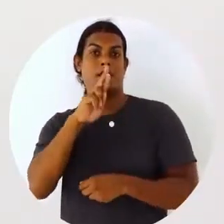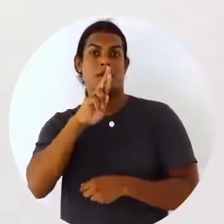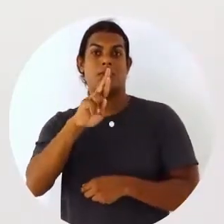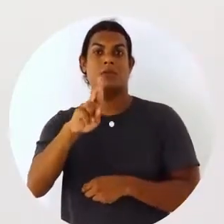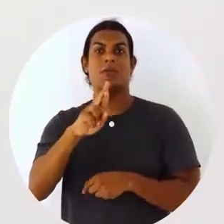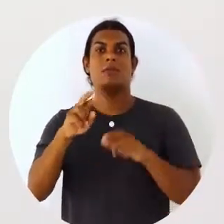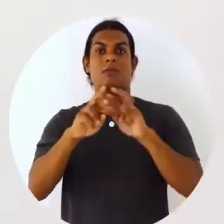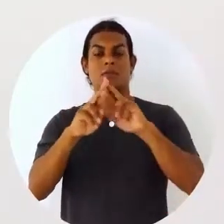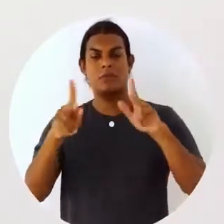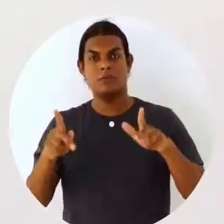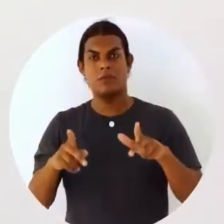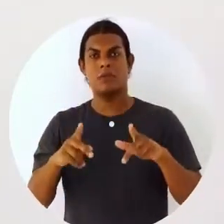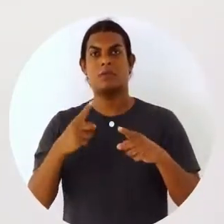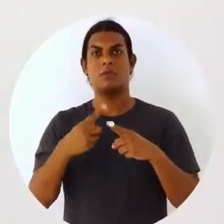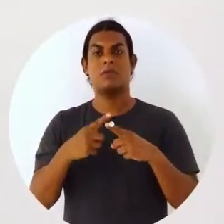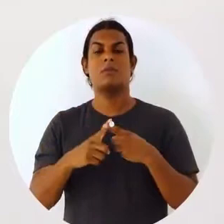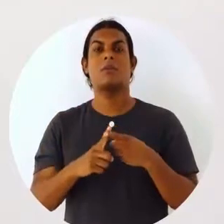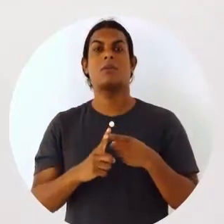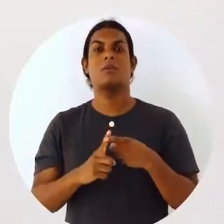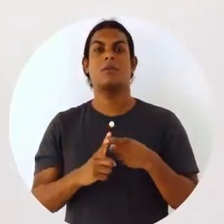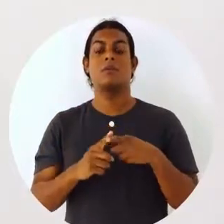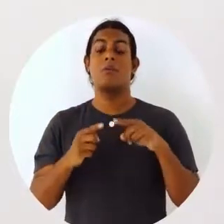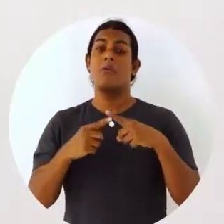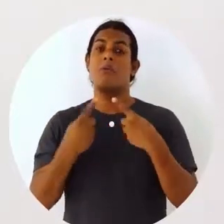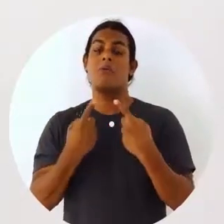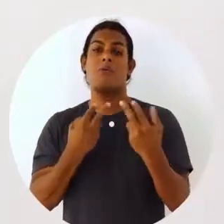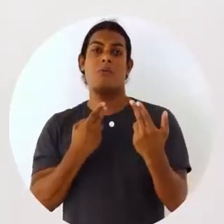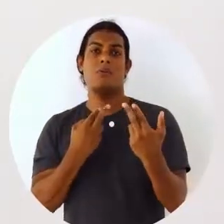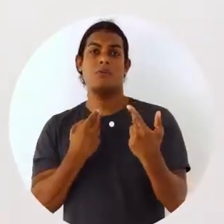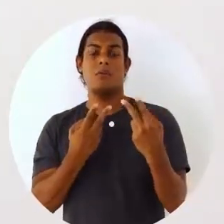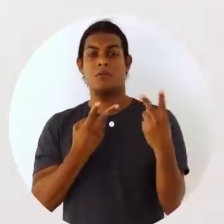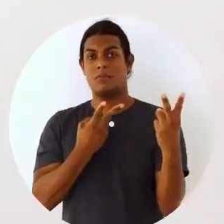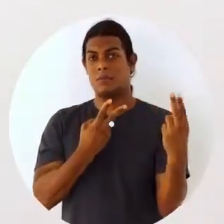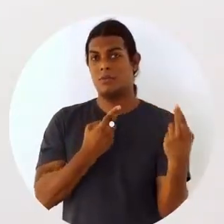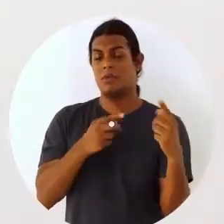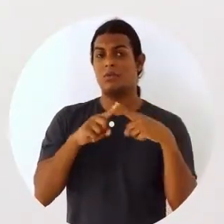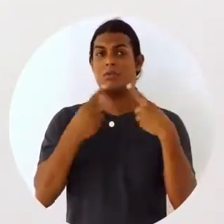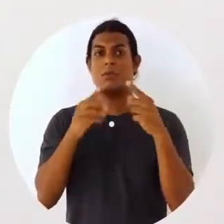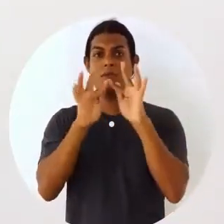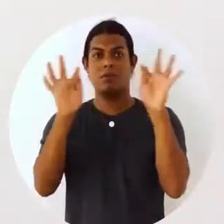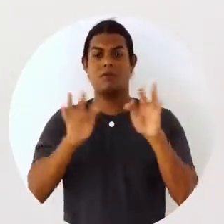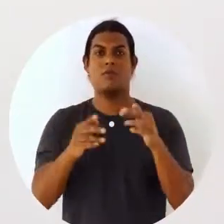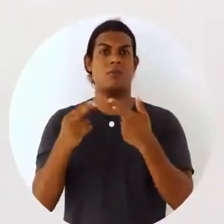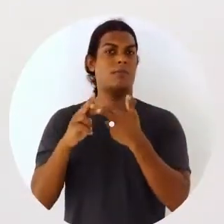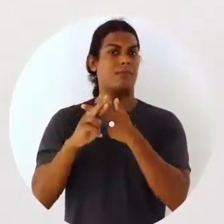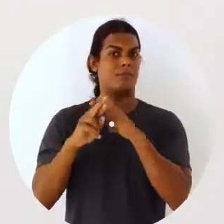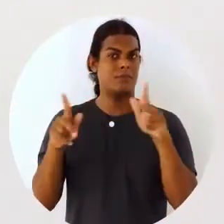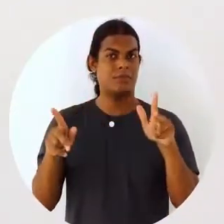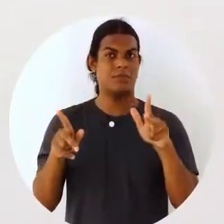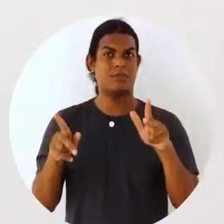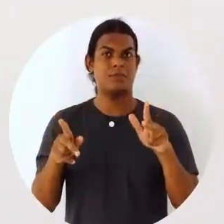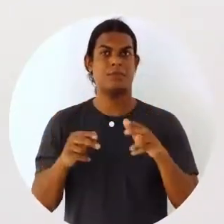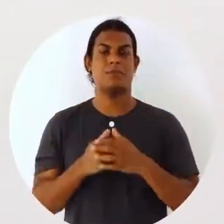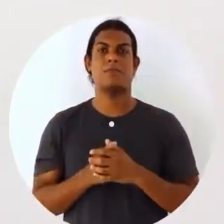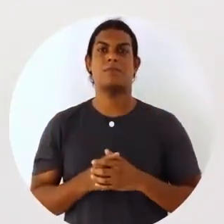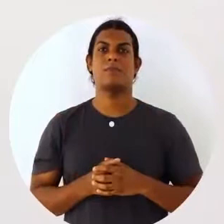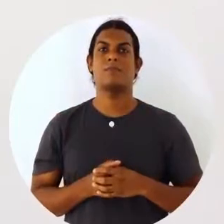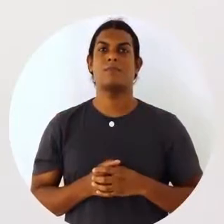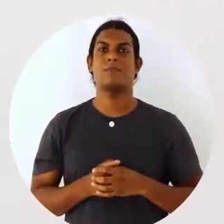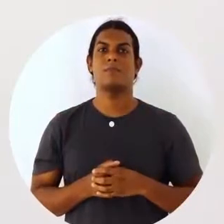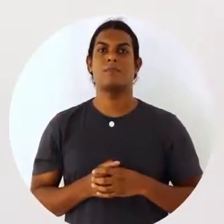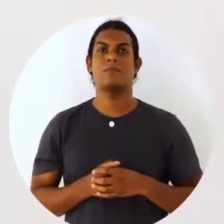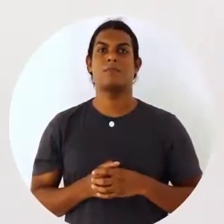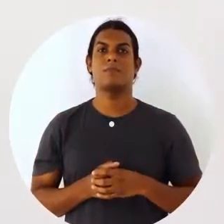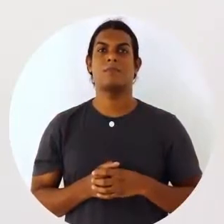repente, ou pode ser resultados iguais e maneira diferente de se chegar, ou pode até ser maneiras diferentes que levam a resultados diferentes, mas de uma maneira ou de outra